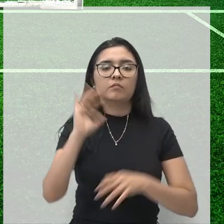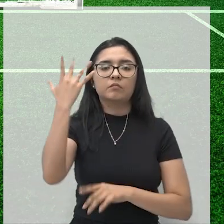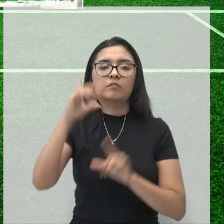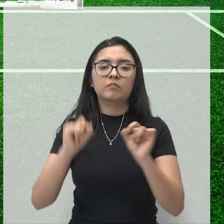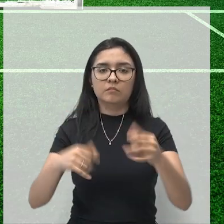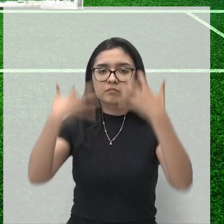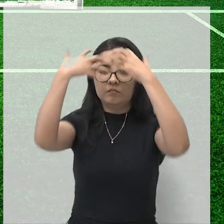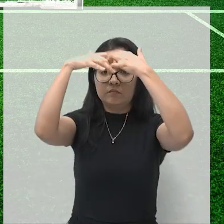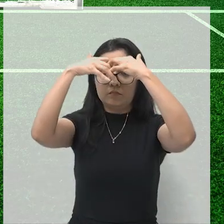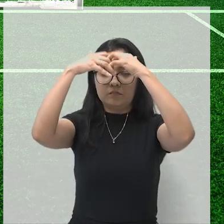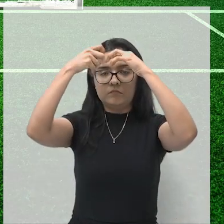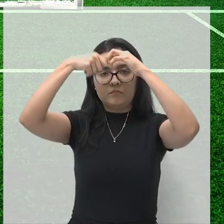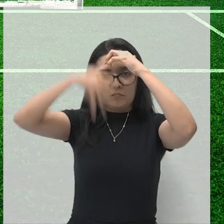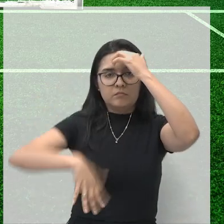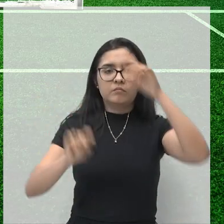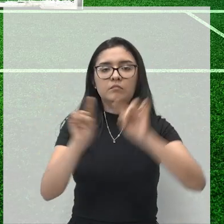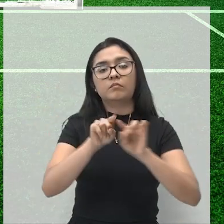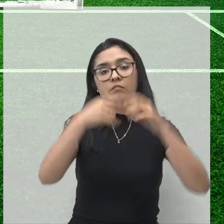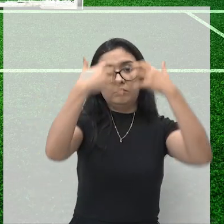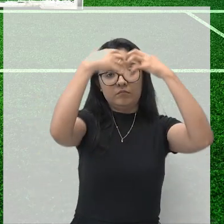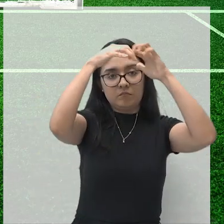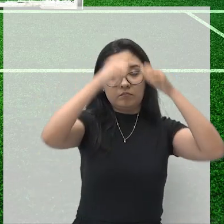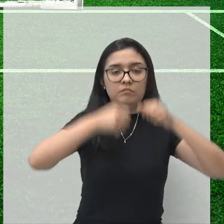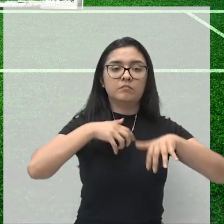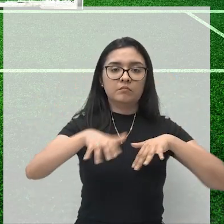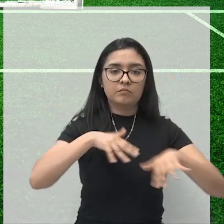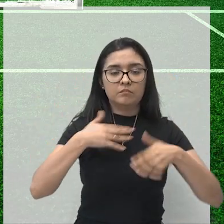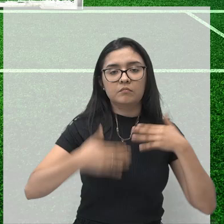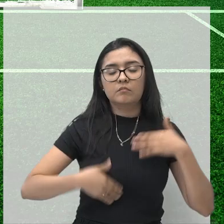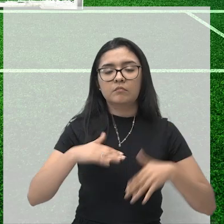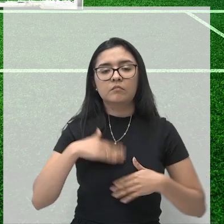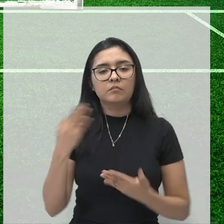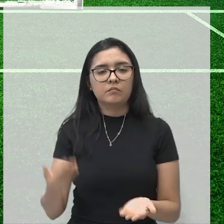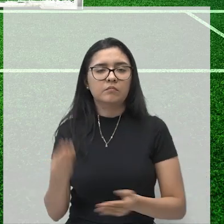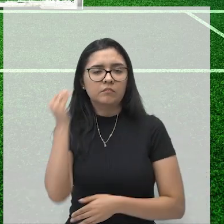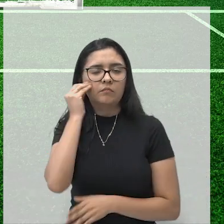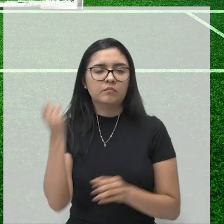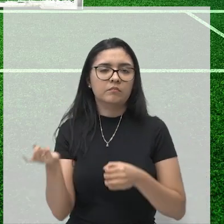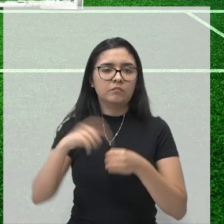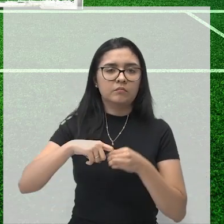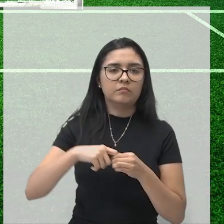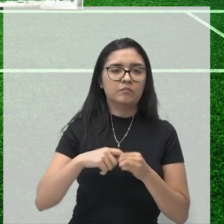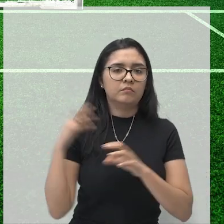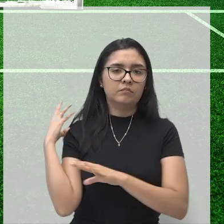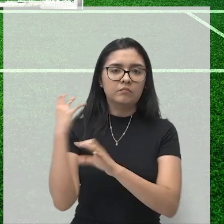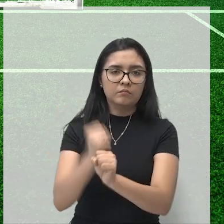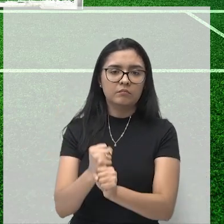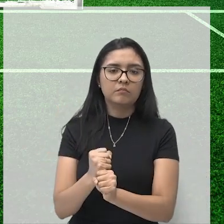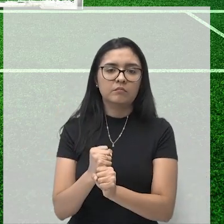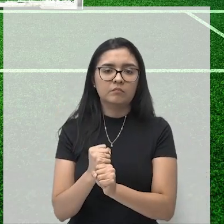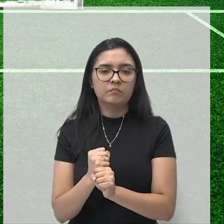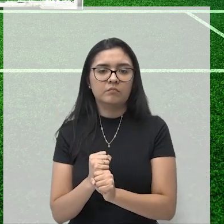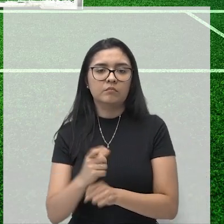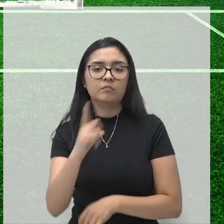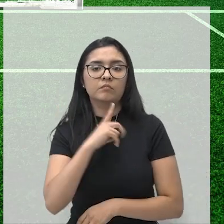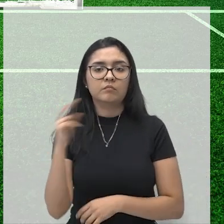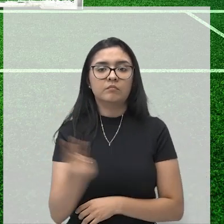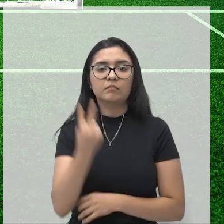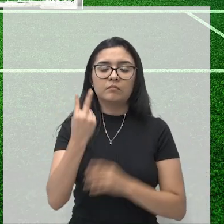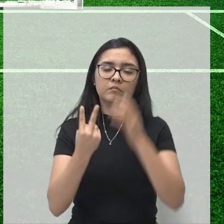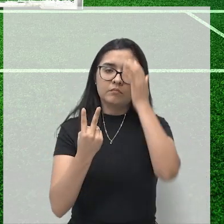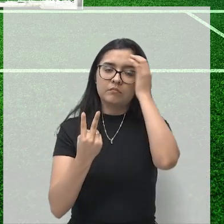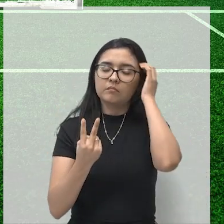entre o sistema nervoso e o sistema locomotor. Então, vamos lá recapitular. Veja bem, né? Nós temos